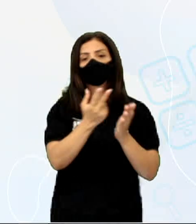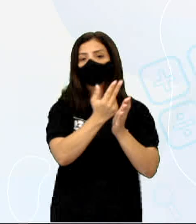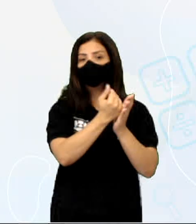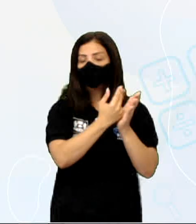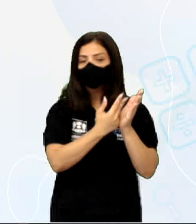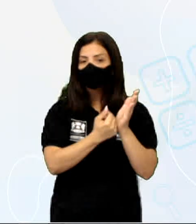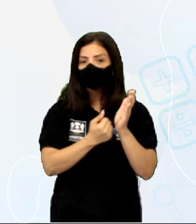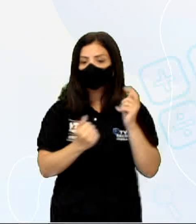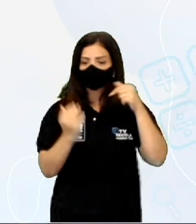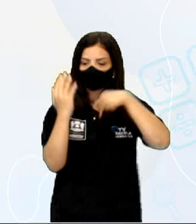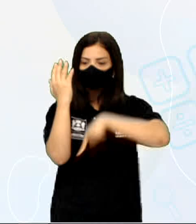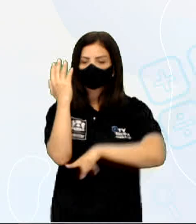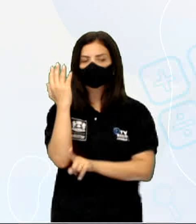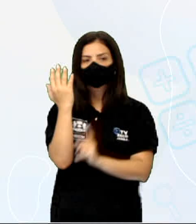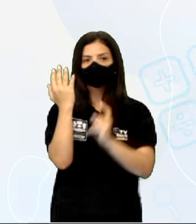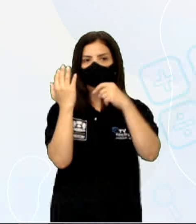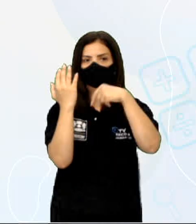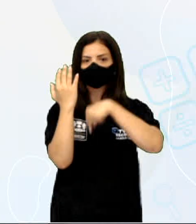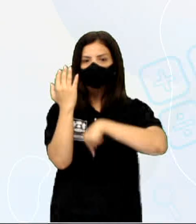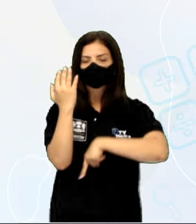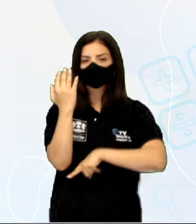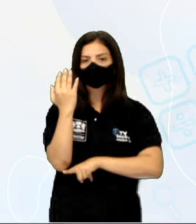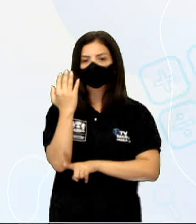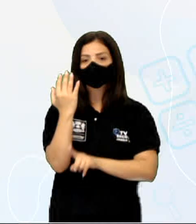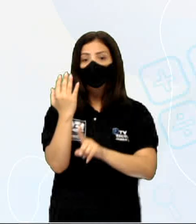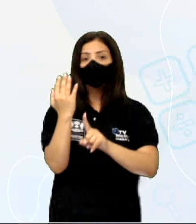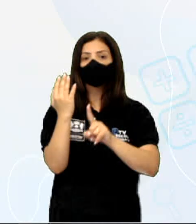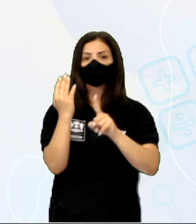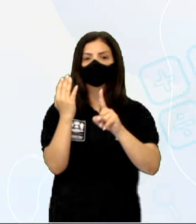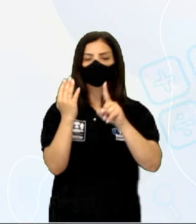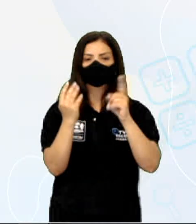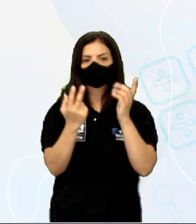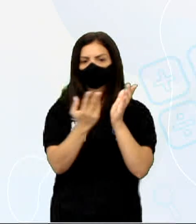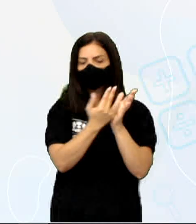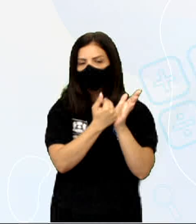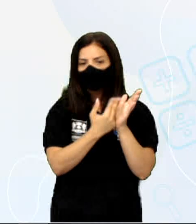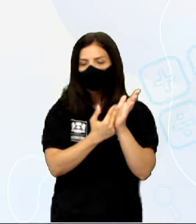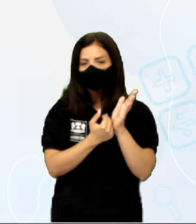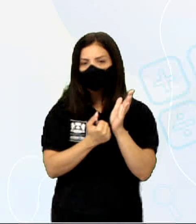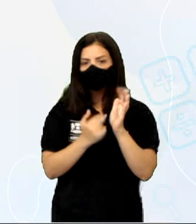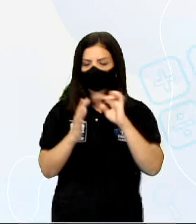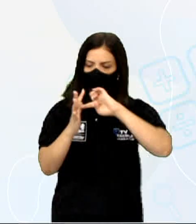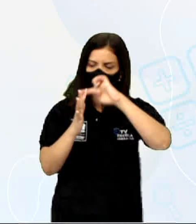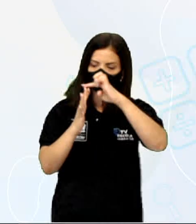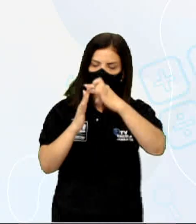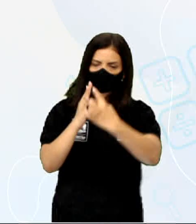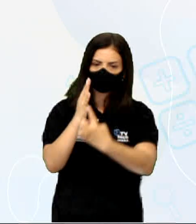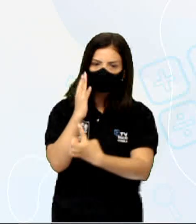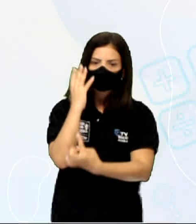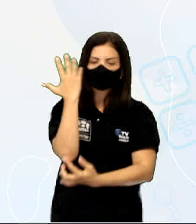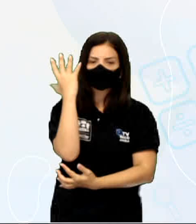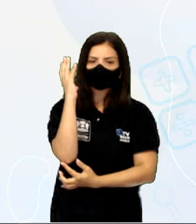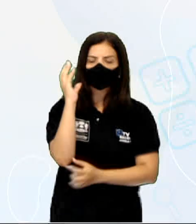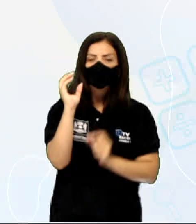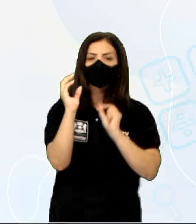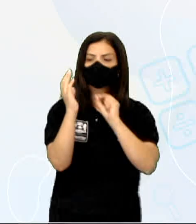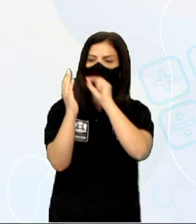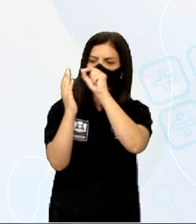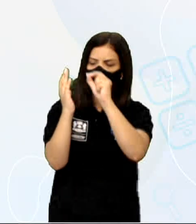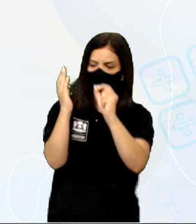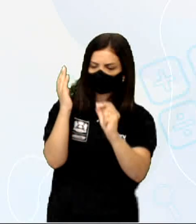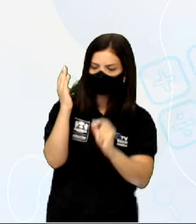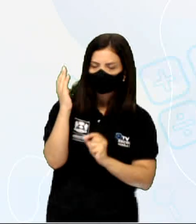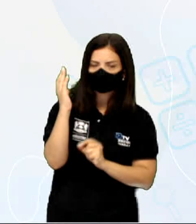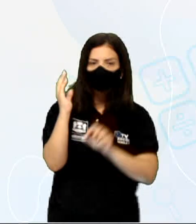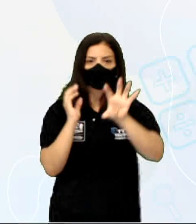aí embaixo. Você em forma de desenho, destacando as partes da planta, o que ela retira do